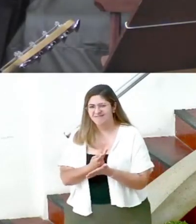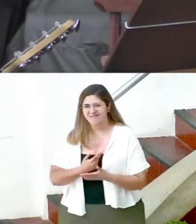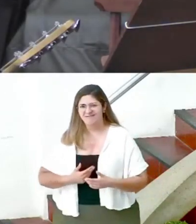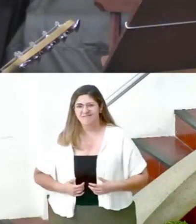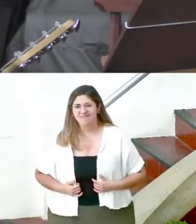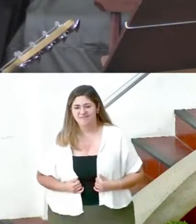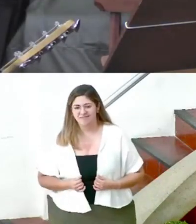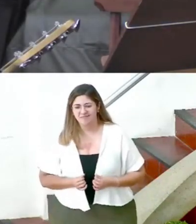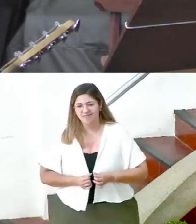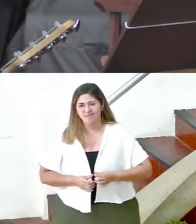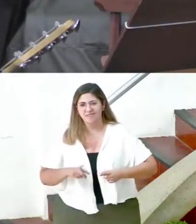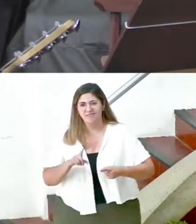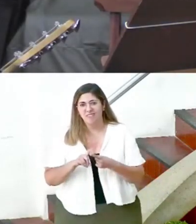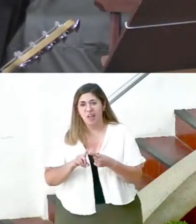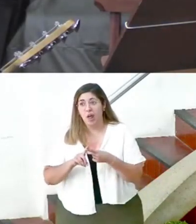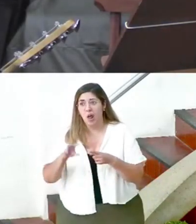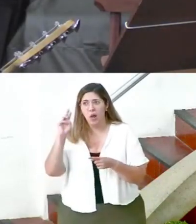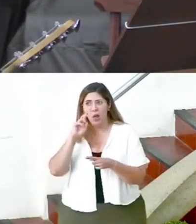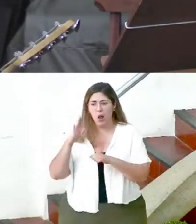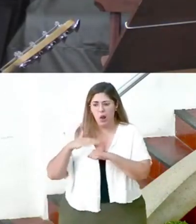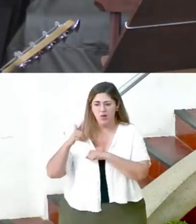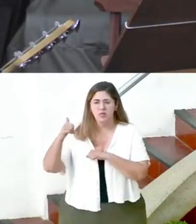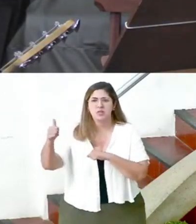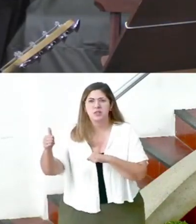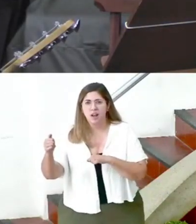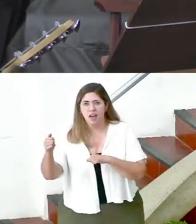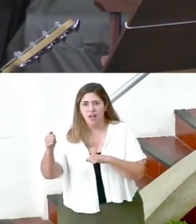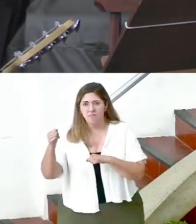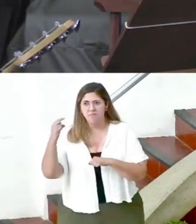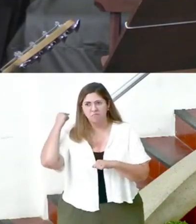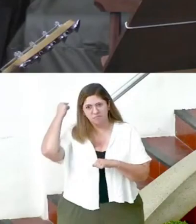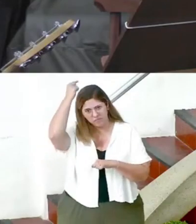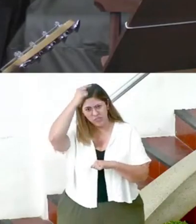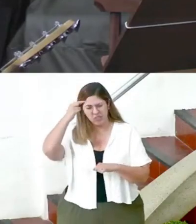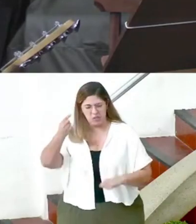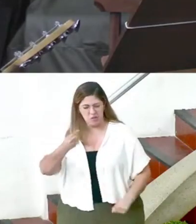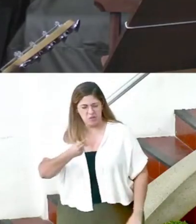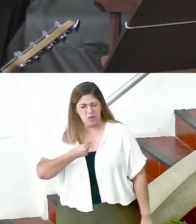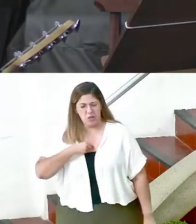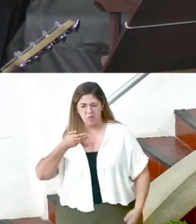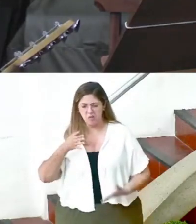Senhor me chamou à parte, sou santo.